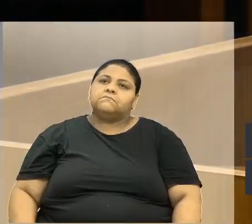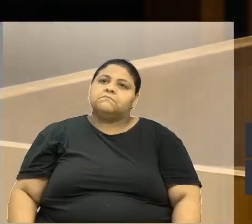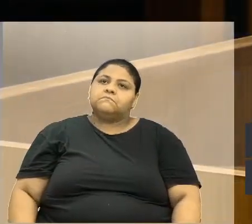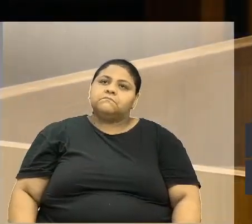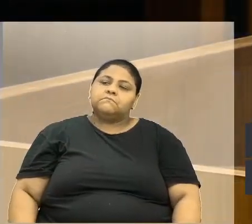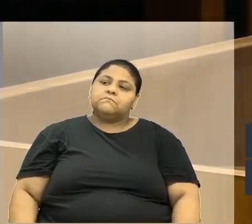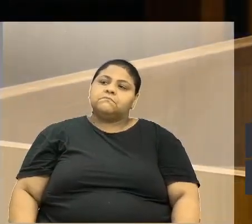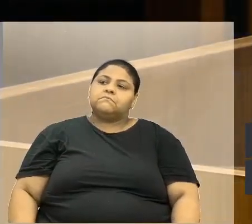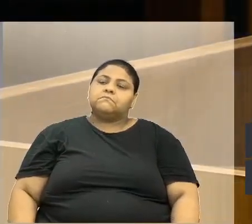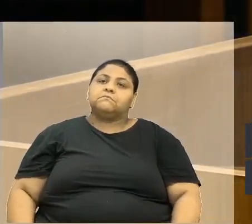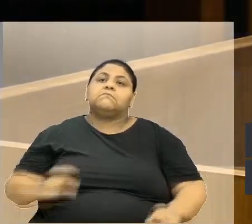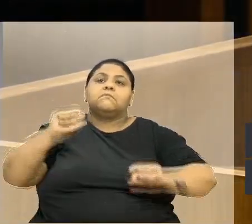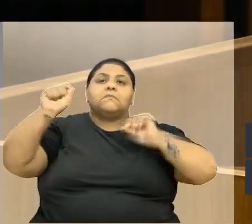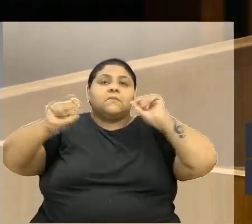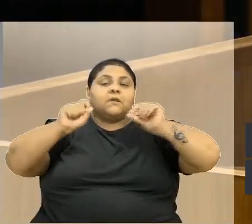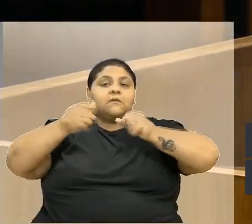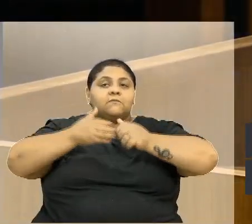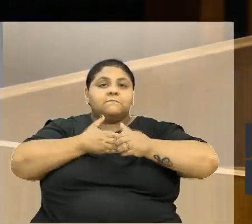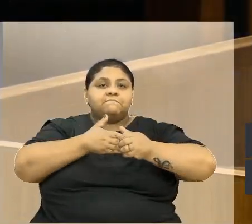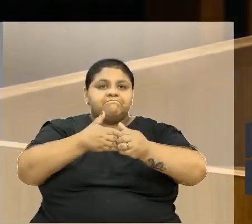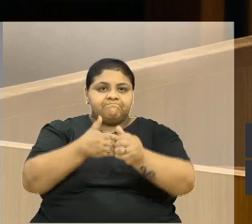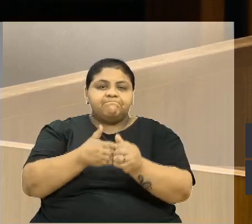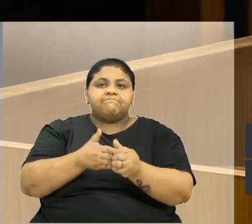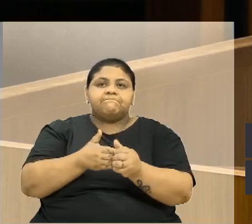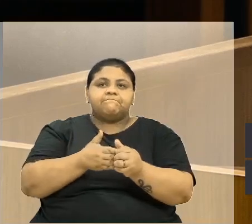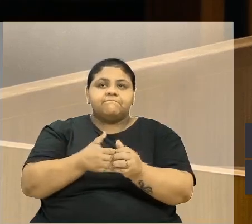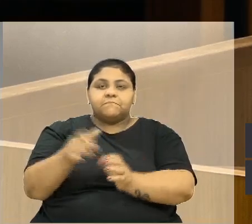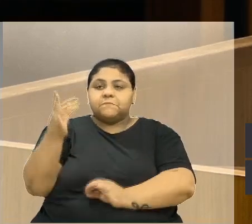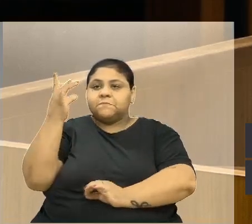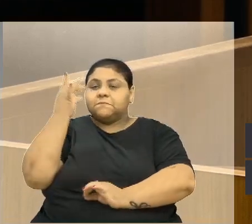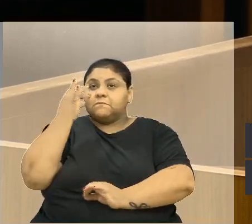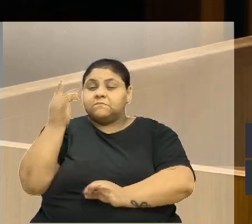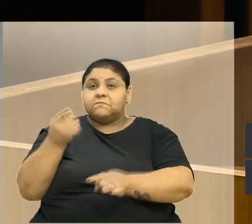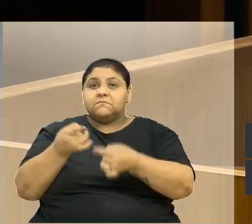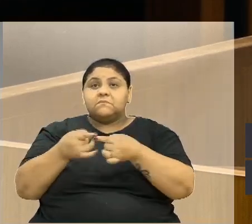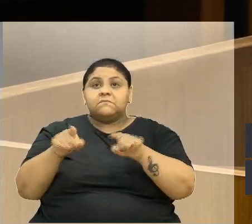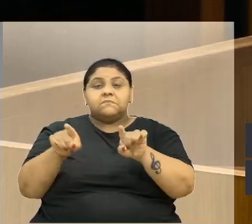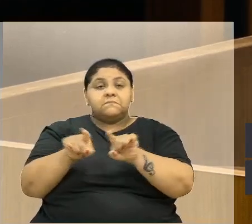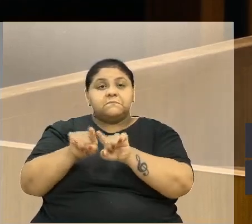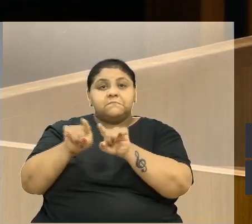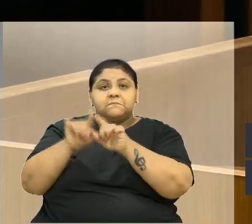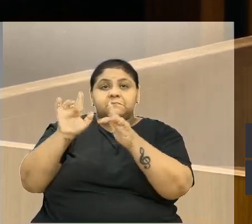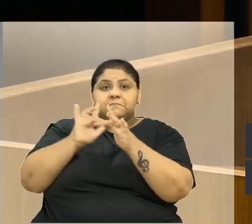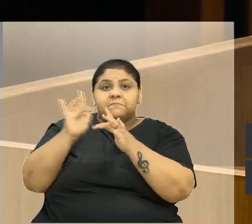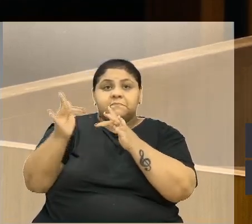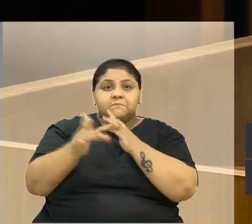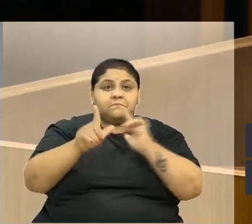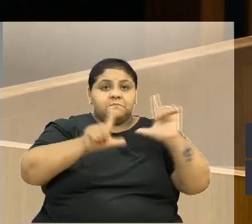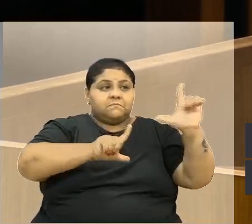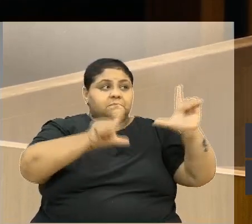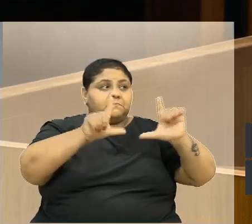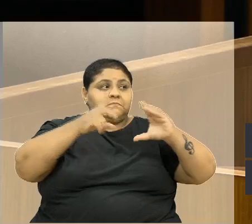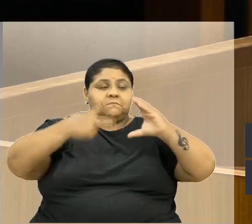dessa casa, quem está nos acompanhando aqui presencialmente, mas também nas redes, na TV Câmara.